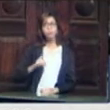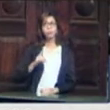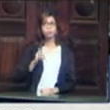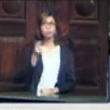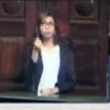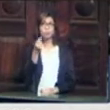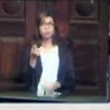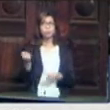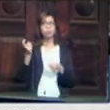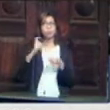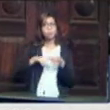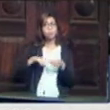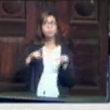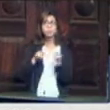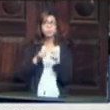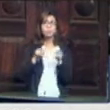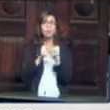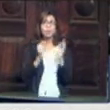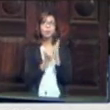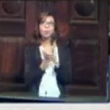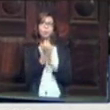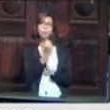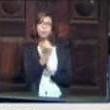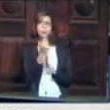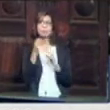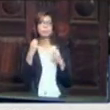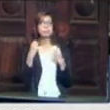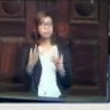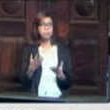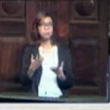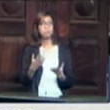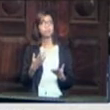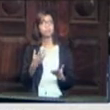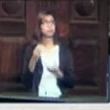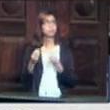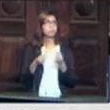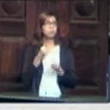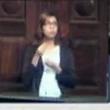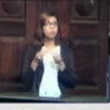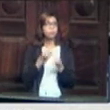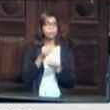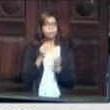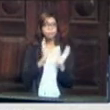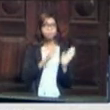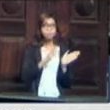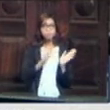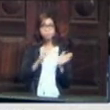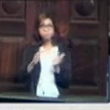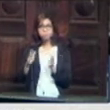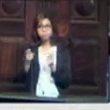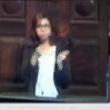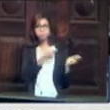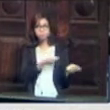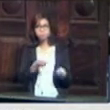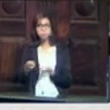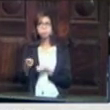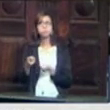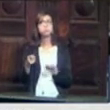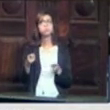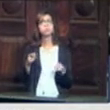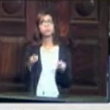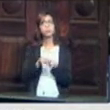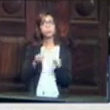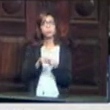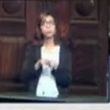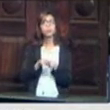ressarcimento a um aumento concedido de forma regular aos servidores da segurança